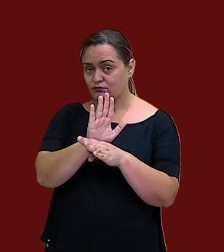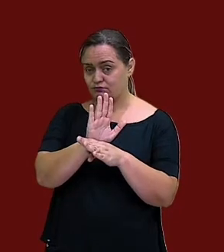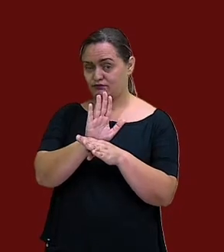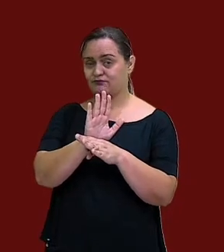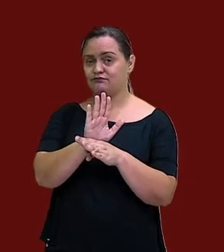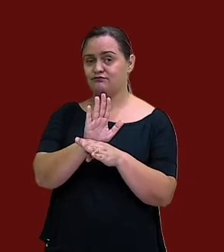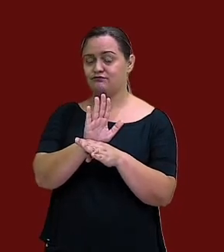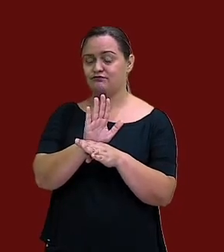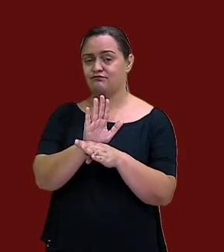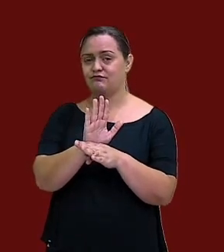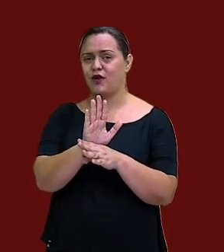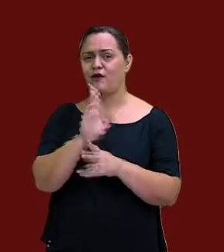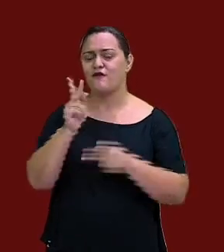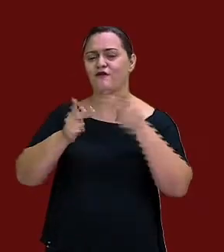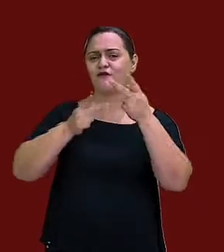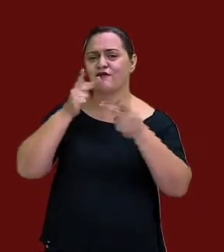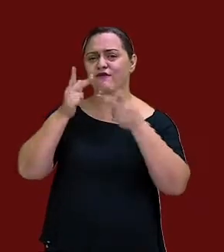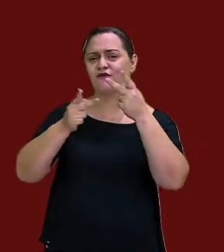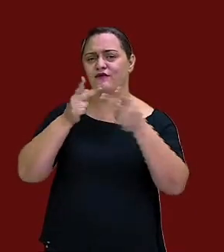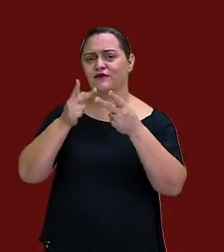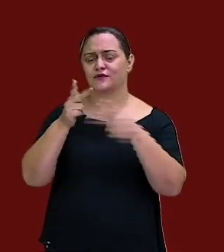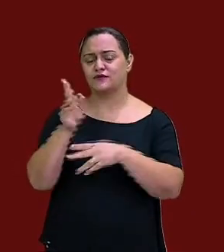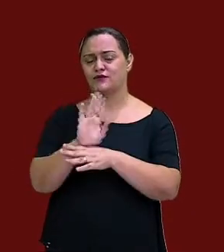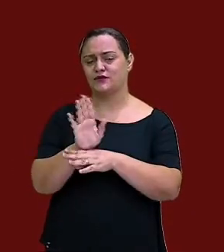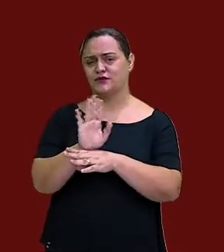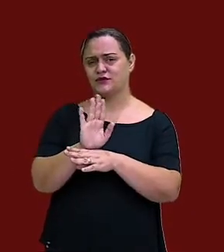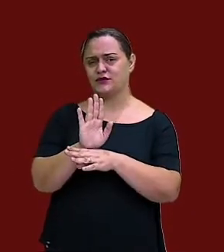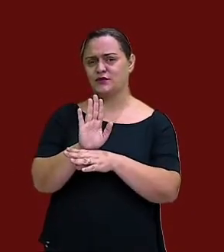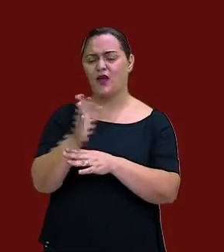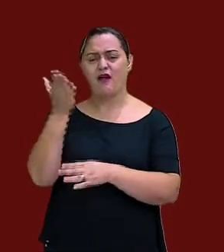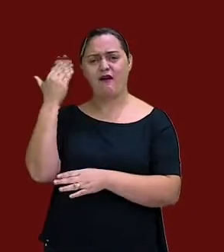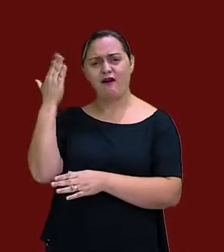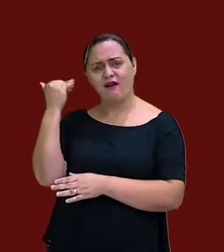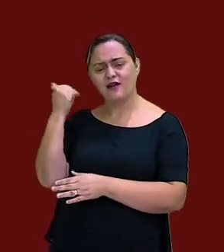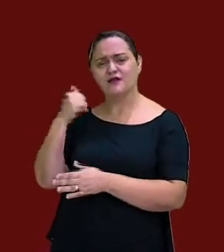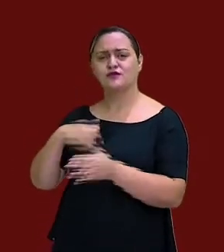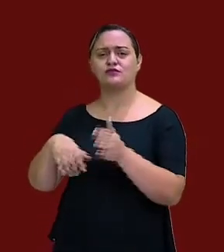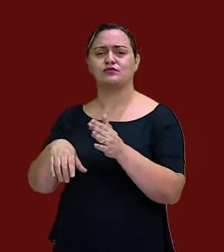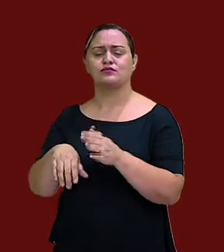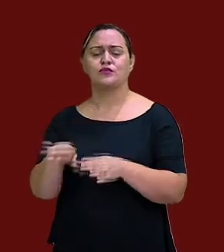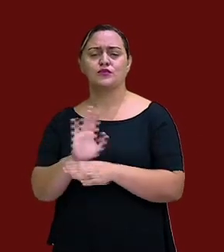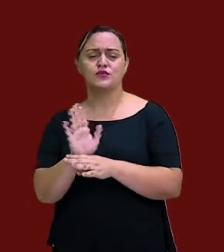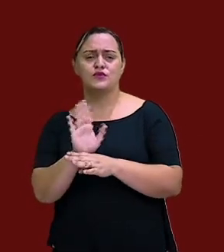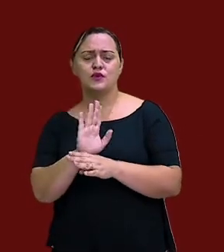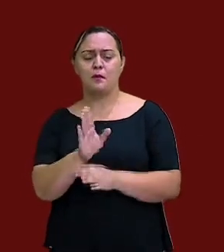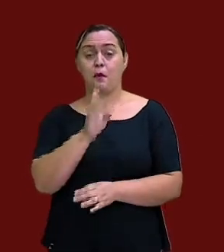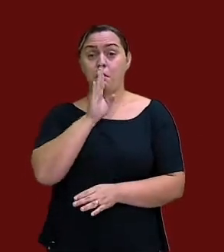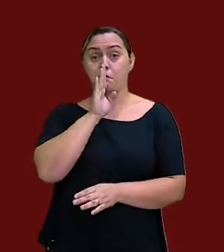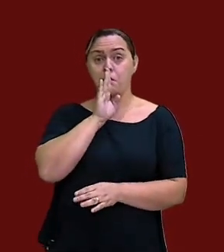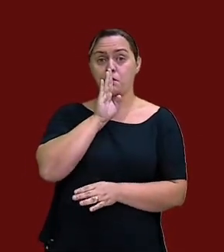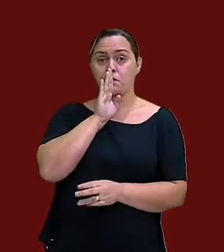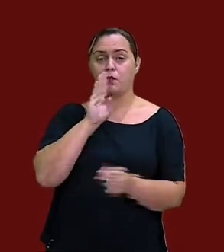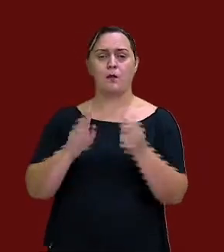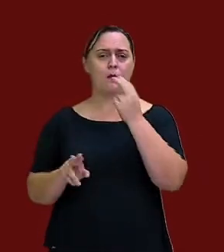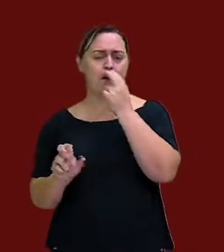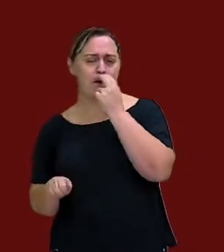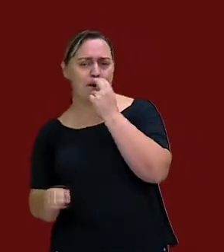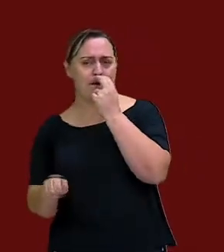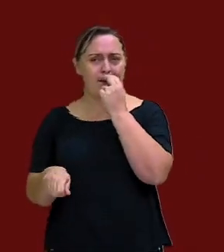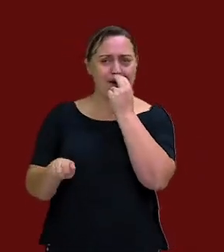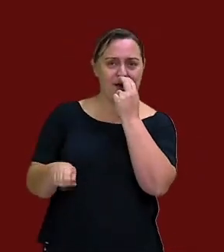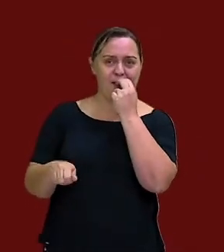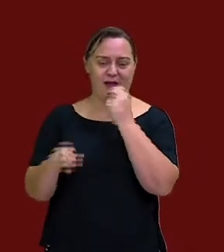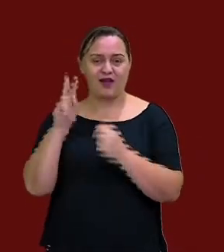acompanhou direitinho, que nós tivemos o cinema mudo, né, com Charles Chaplin. Já aí foi o primeiro, lá nos Estados Unidos, o